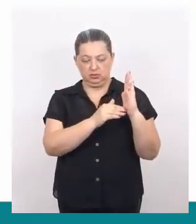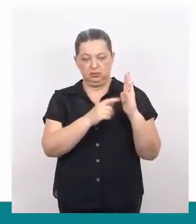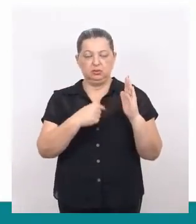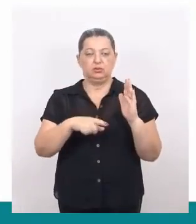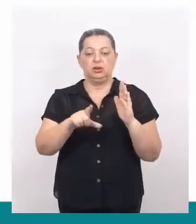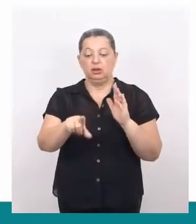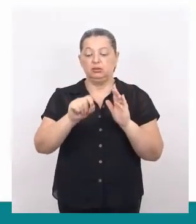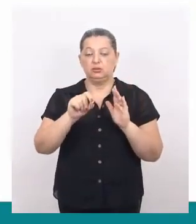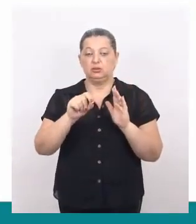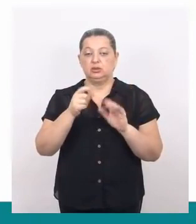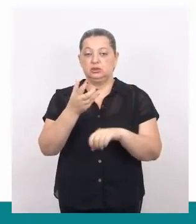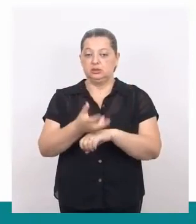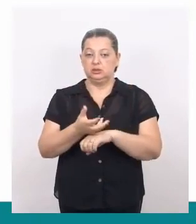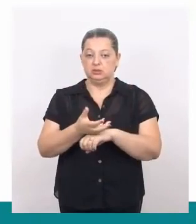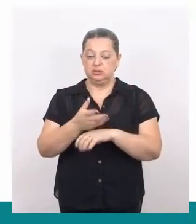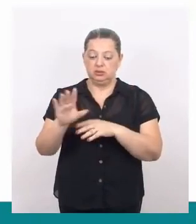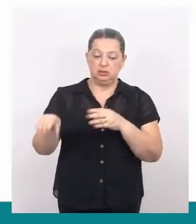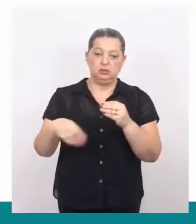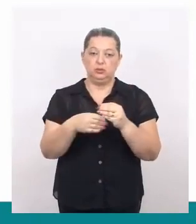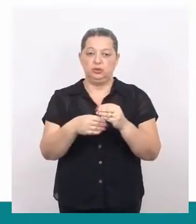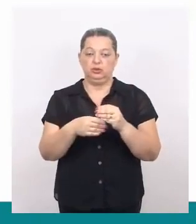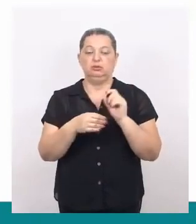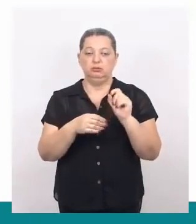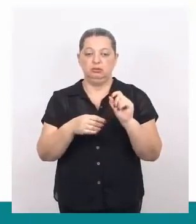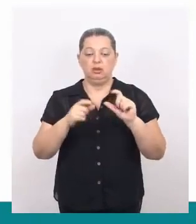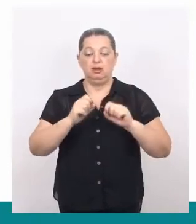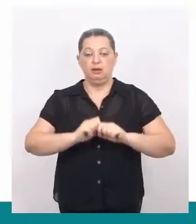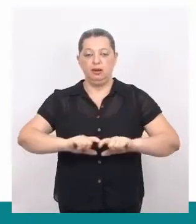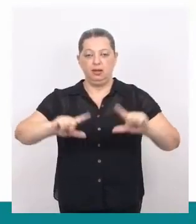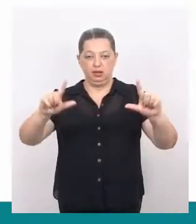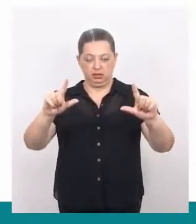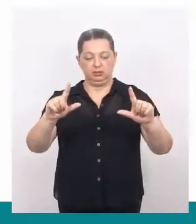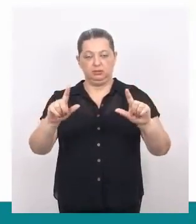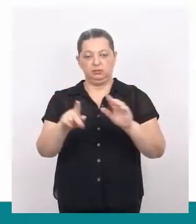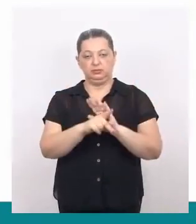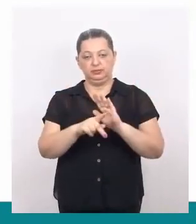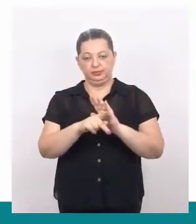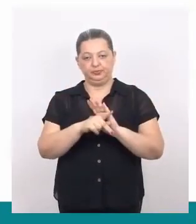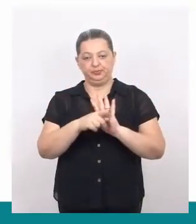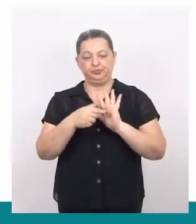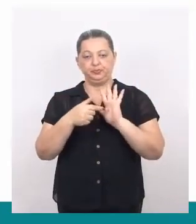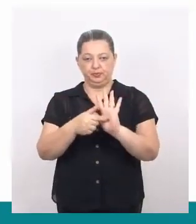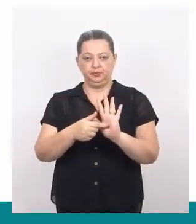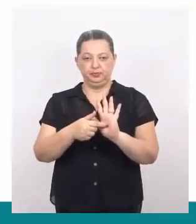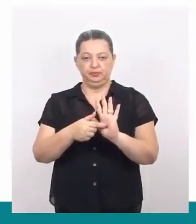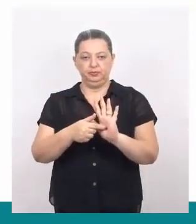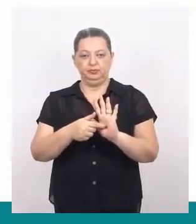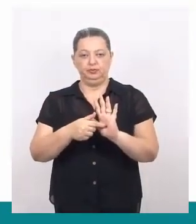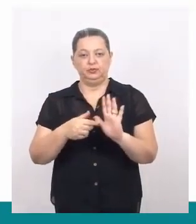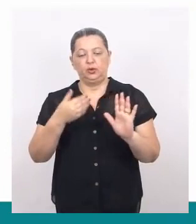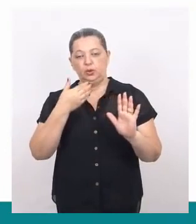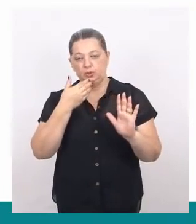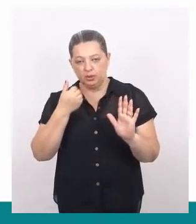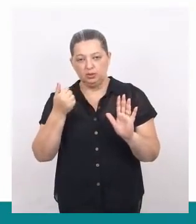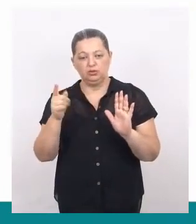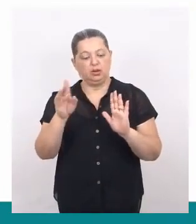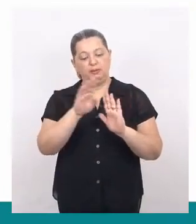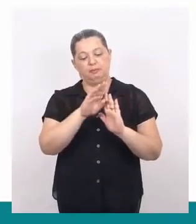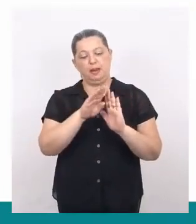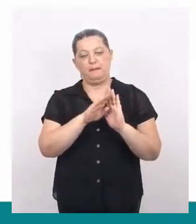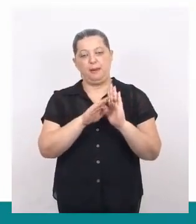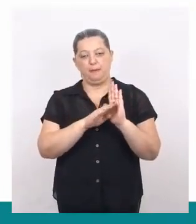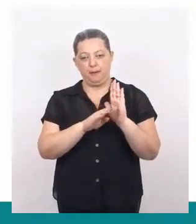e colocar atribuir, o que vai acontecer? A SED já vai trazer para ele o docente melhor classificado para ser atribuído